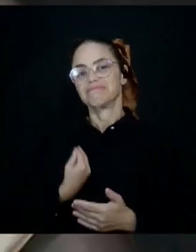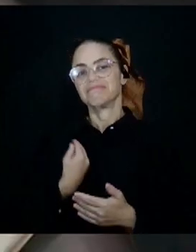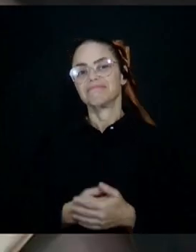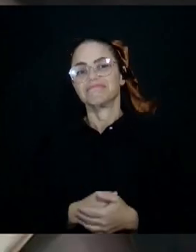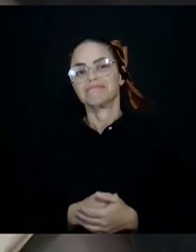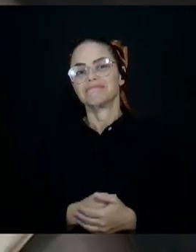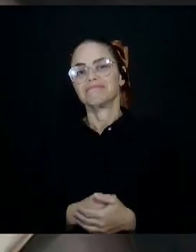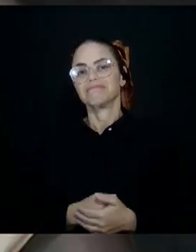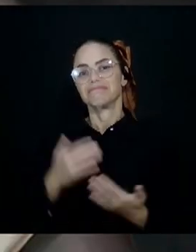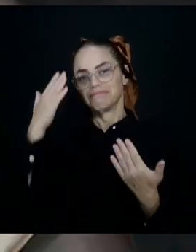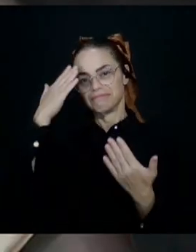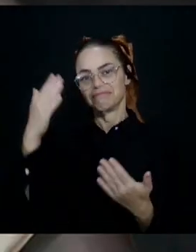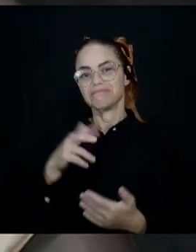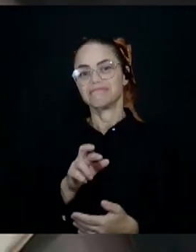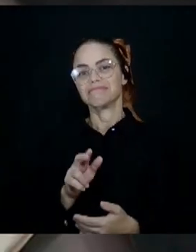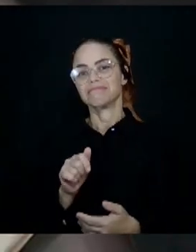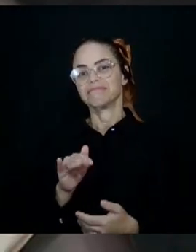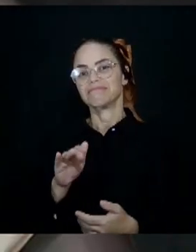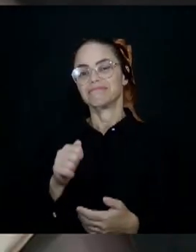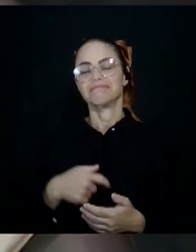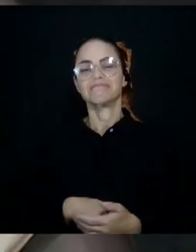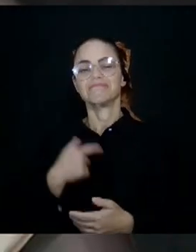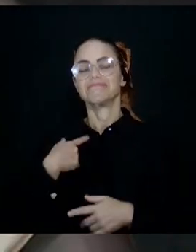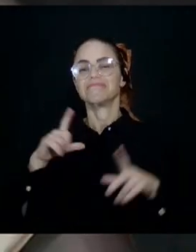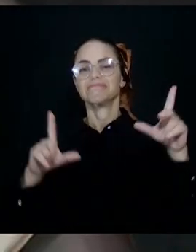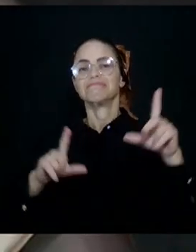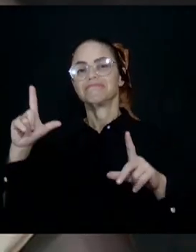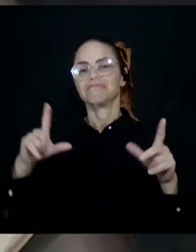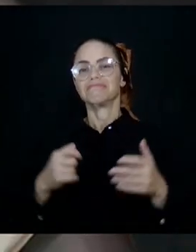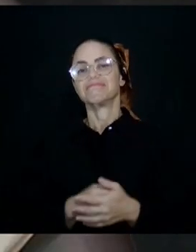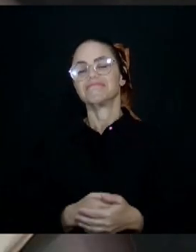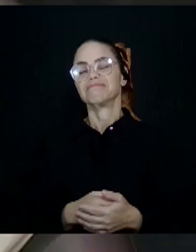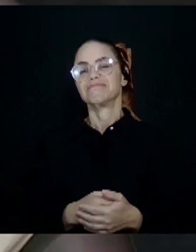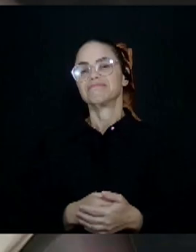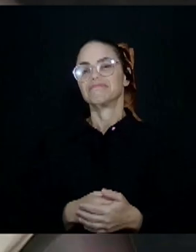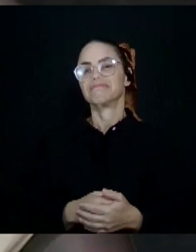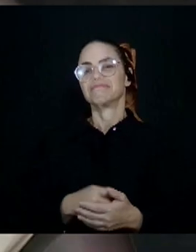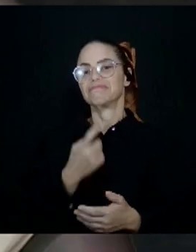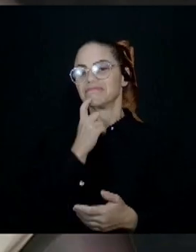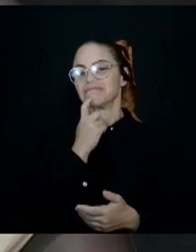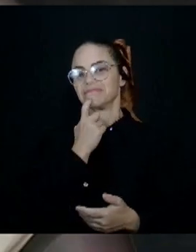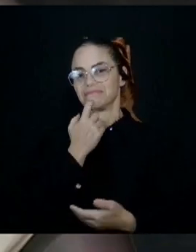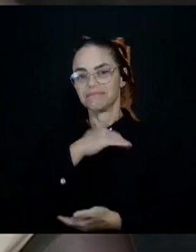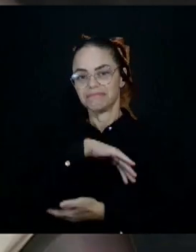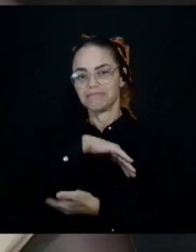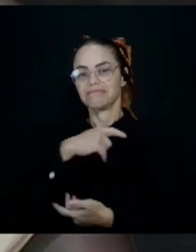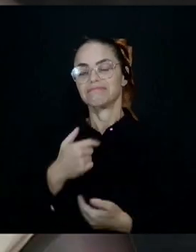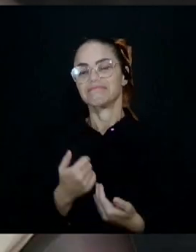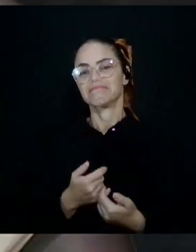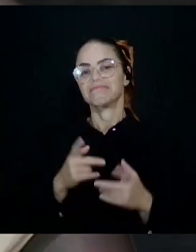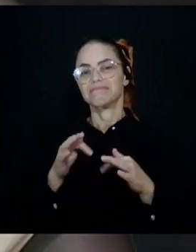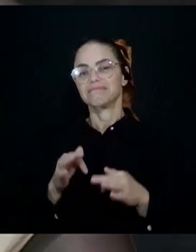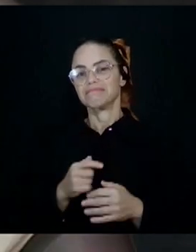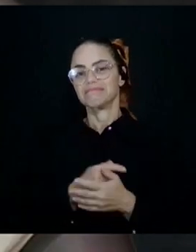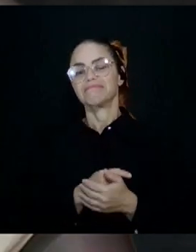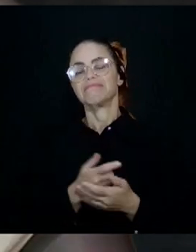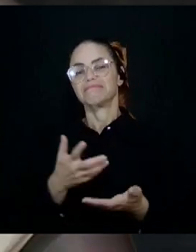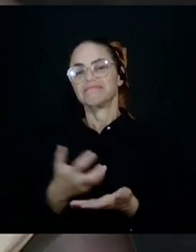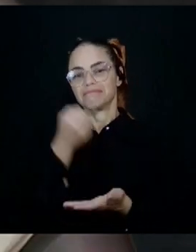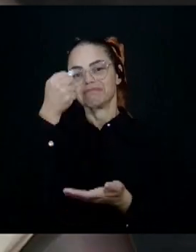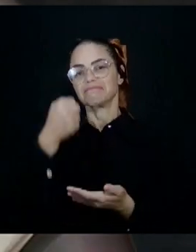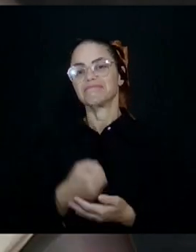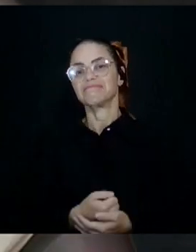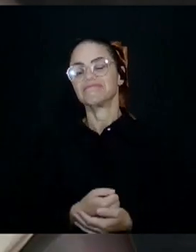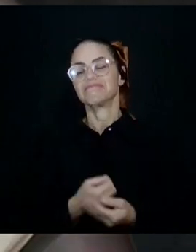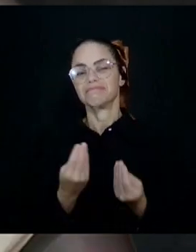Rúbia. Obrigada, TV Câmara. E eu queria deixar uma mensagem final, né? Vamos resgatar a nossa essência, né? Porque